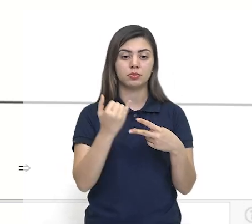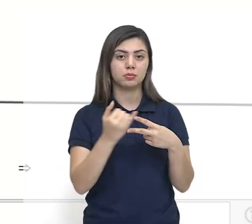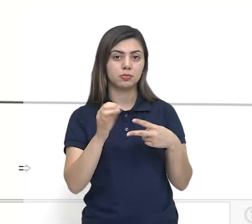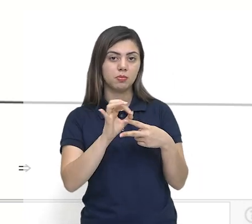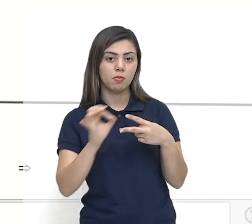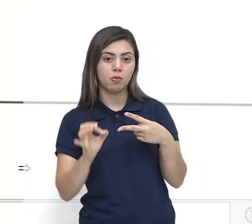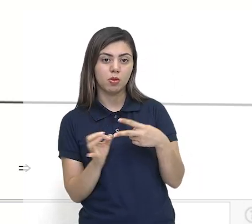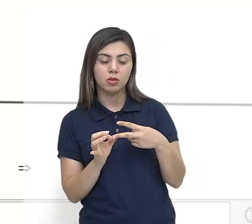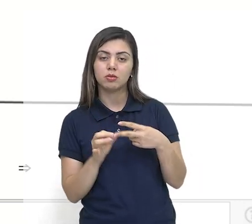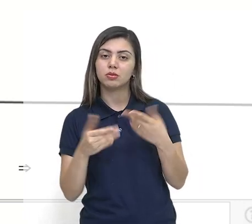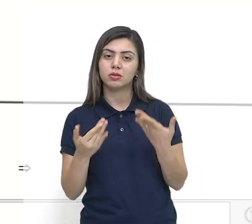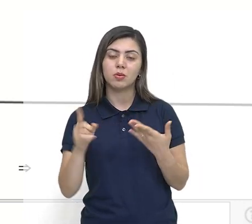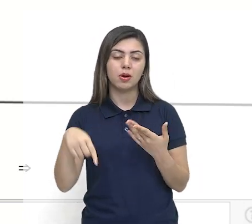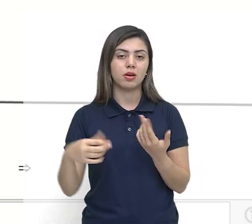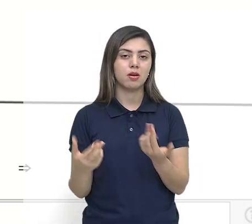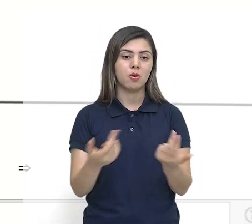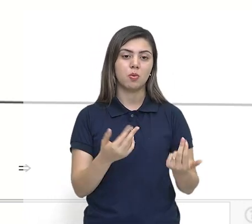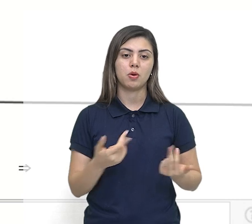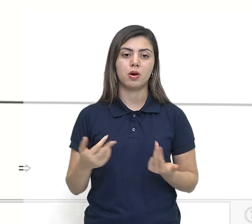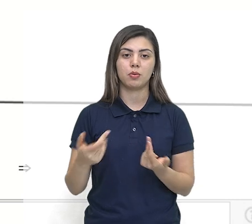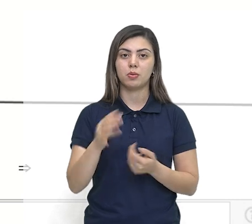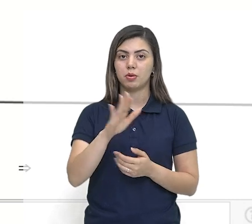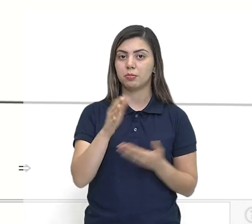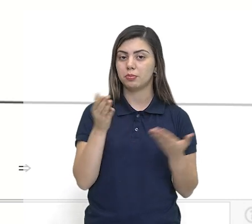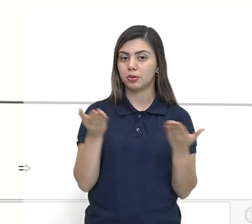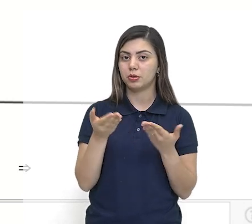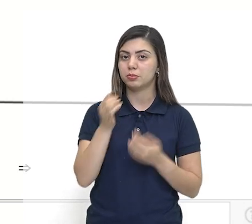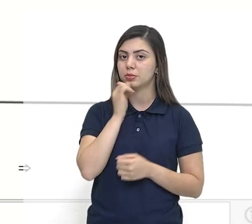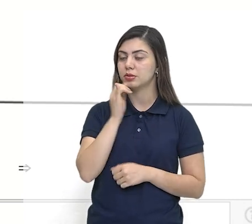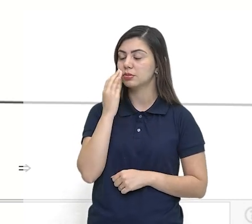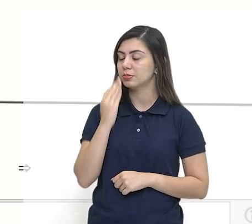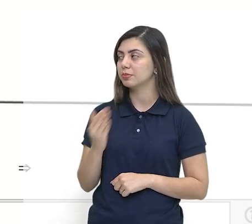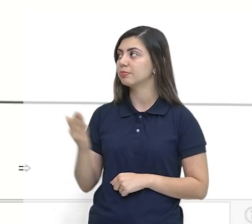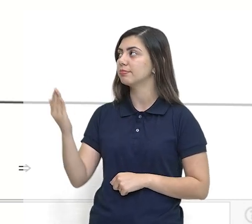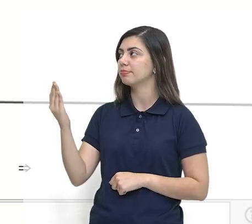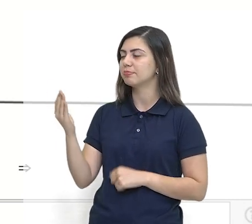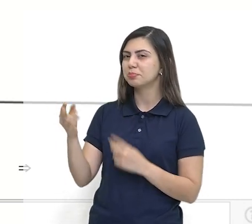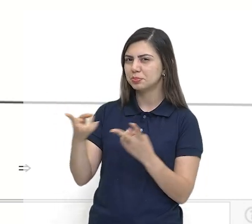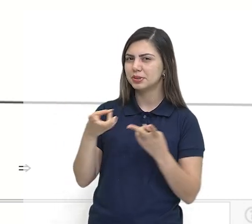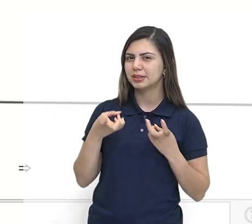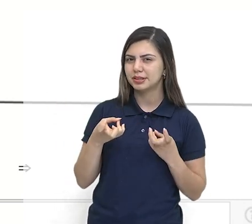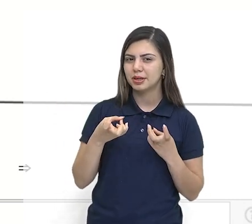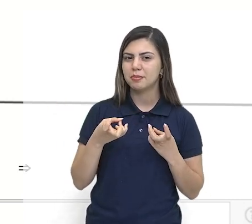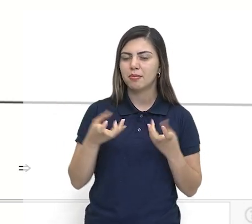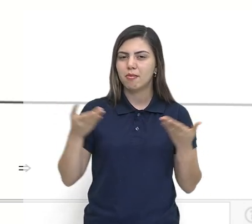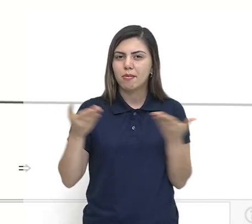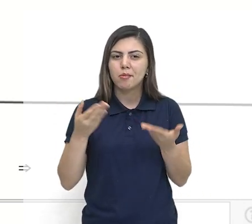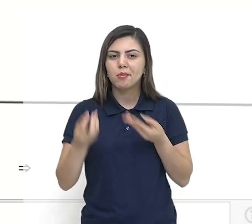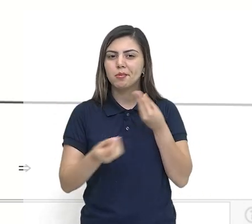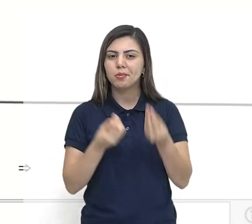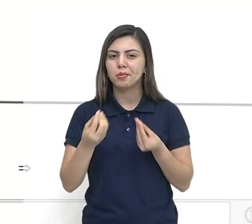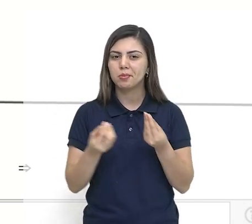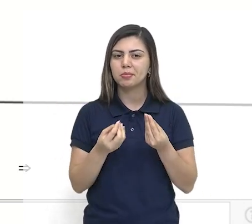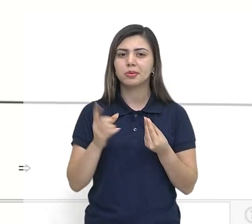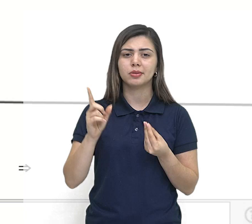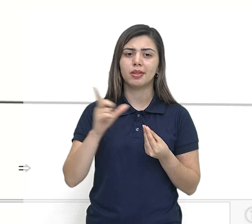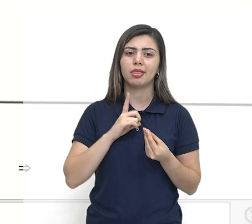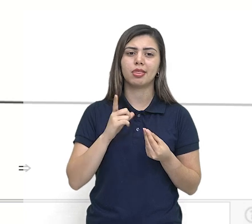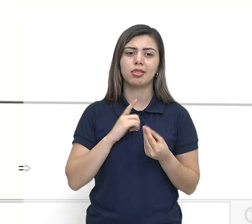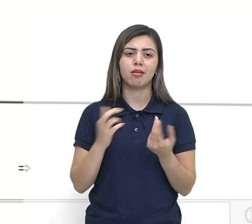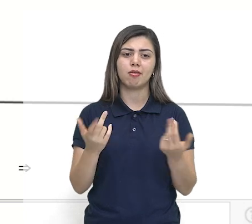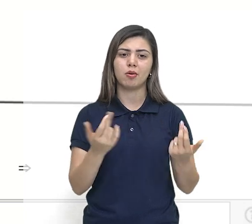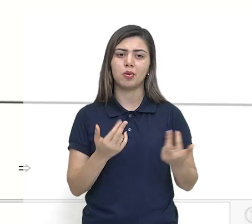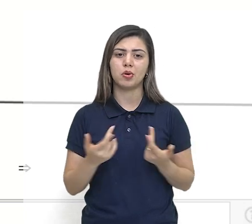medidas iguais. Olha só, aumentamos aqui, ó. Observem que a medida aqui, no caso, do lado, continua a